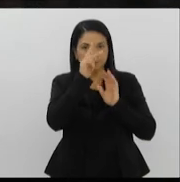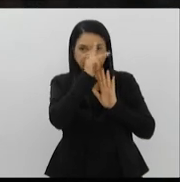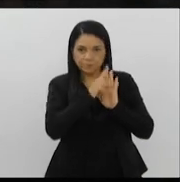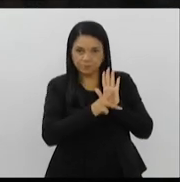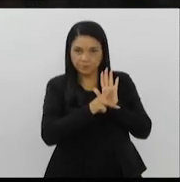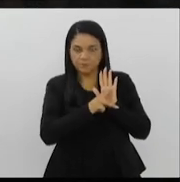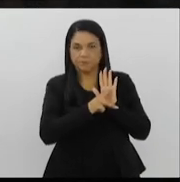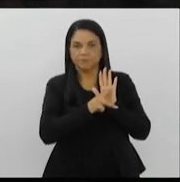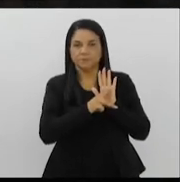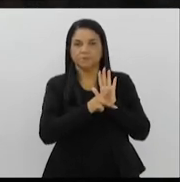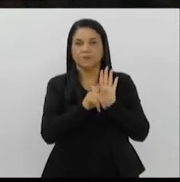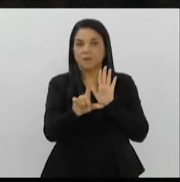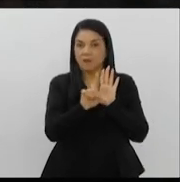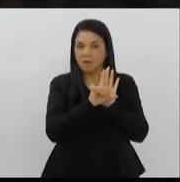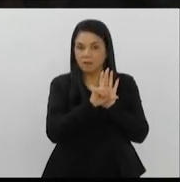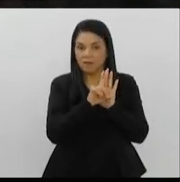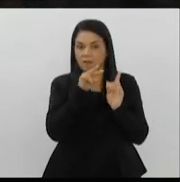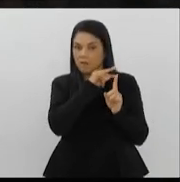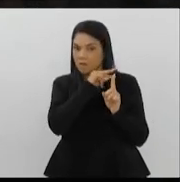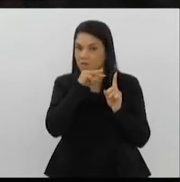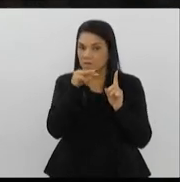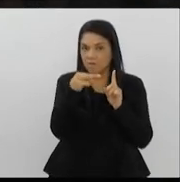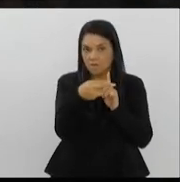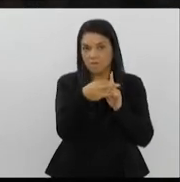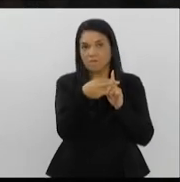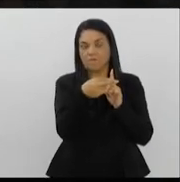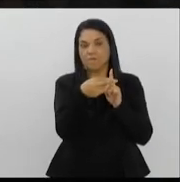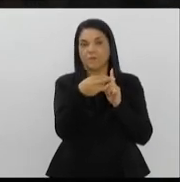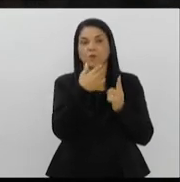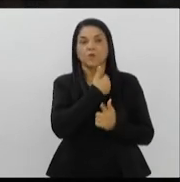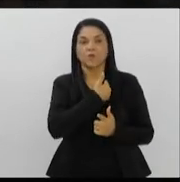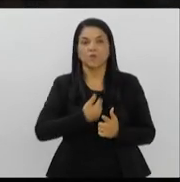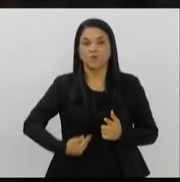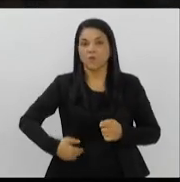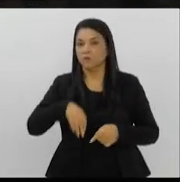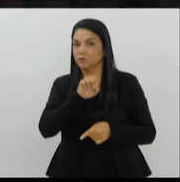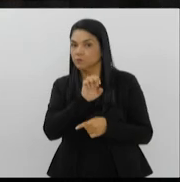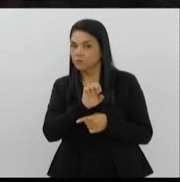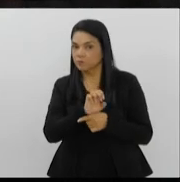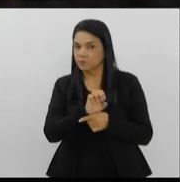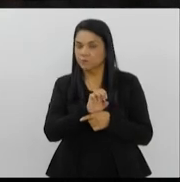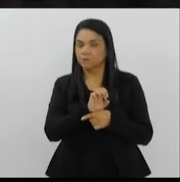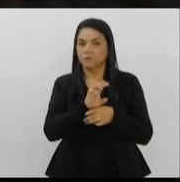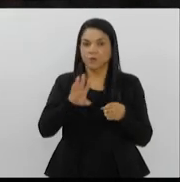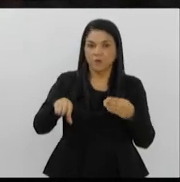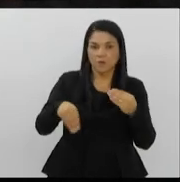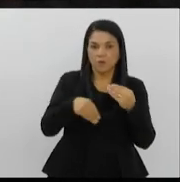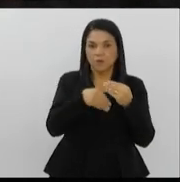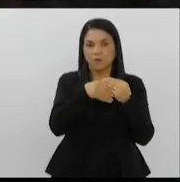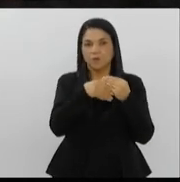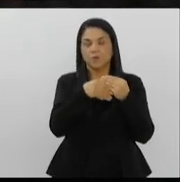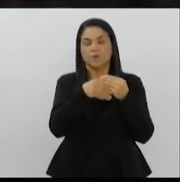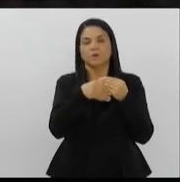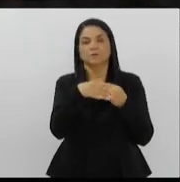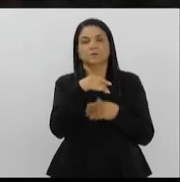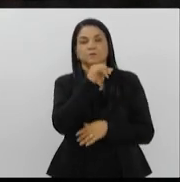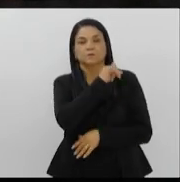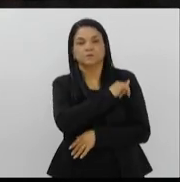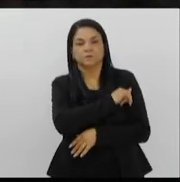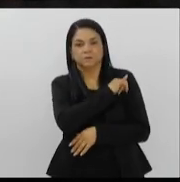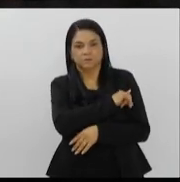lei, que visa que o governo do Estado inclua no âmbito do Estado do Rio de